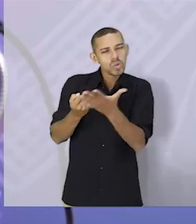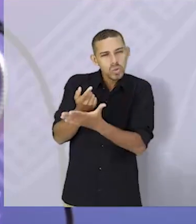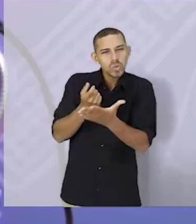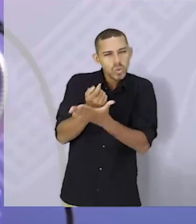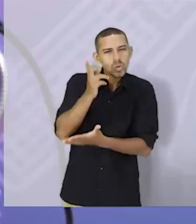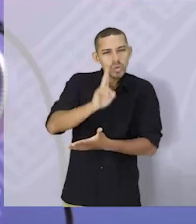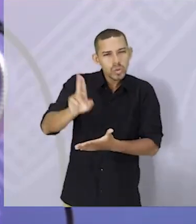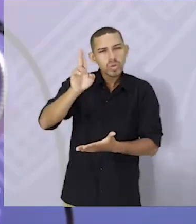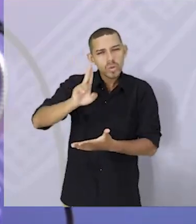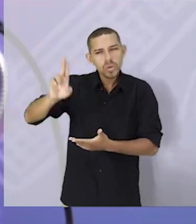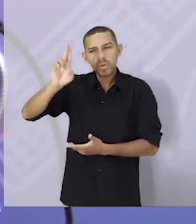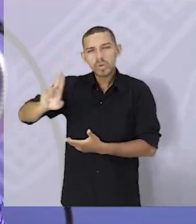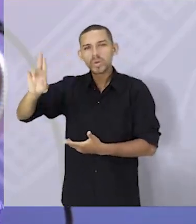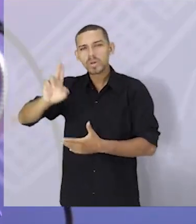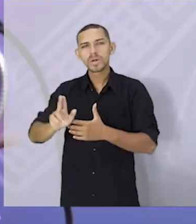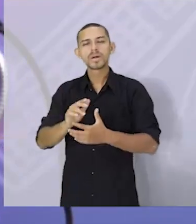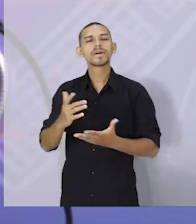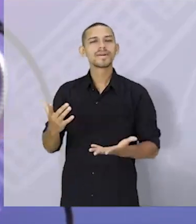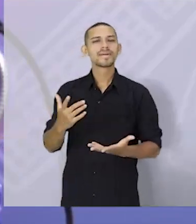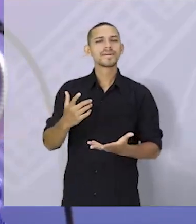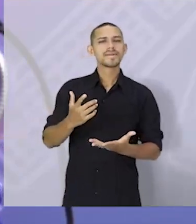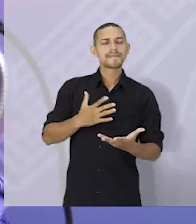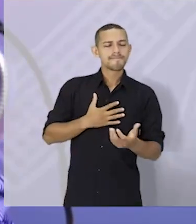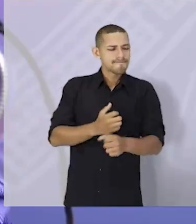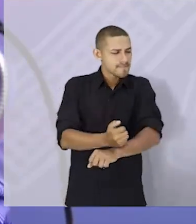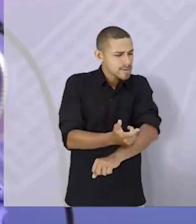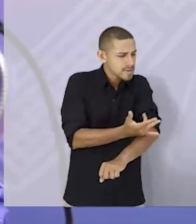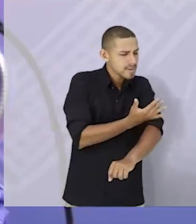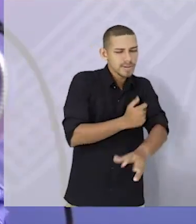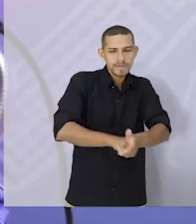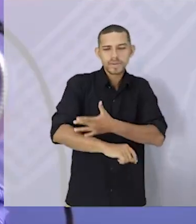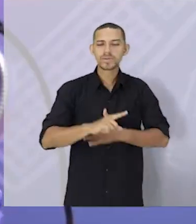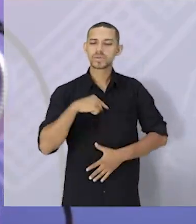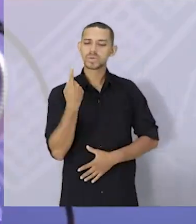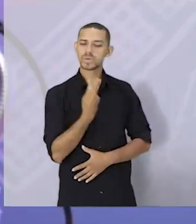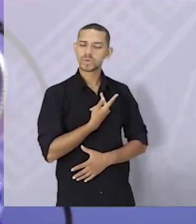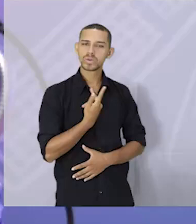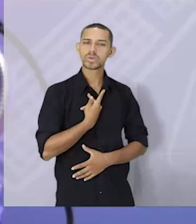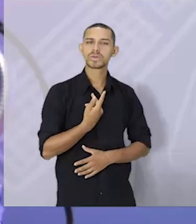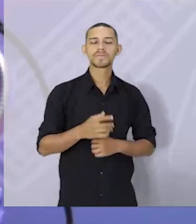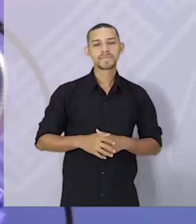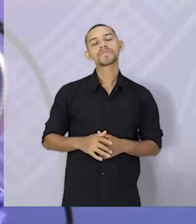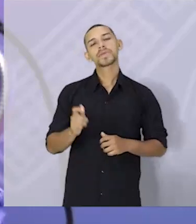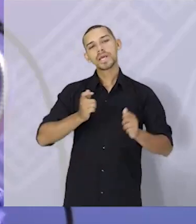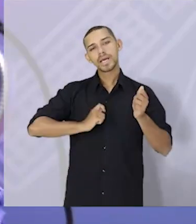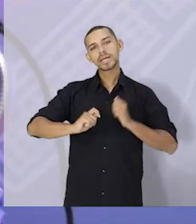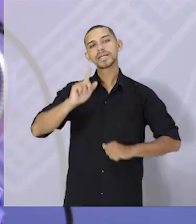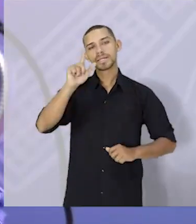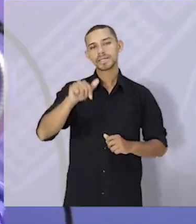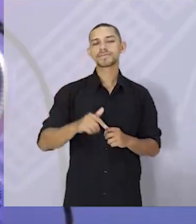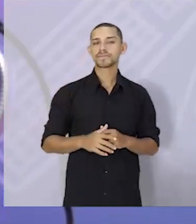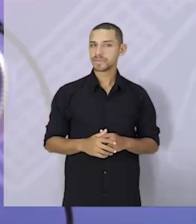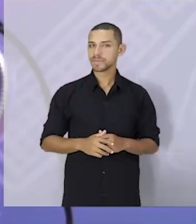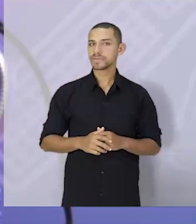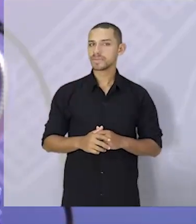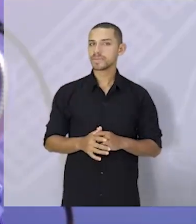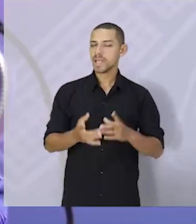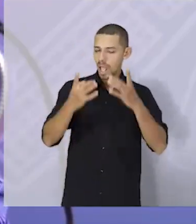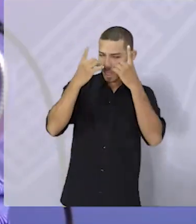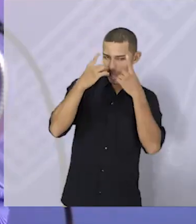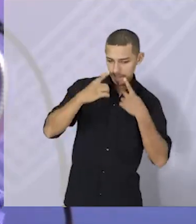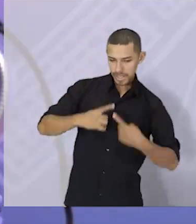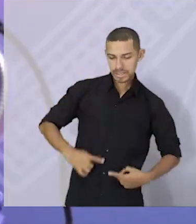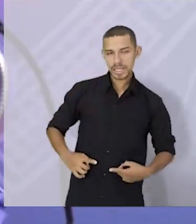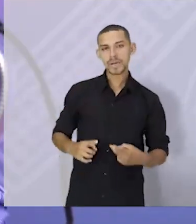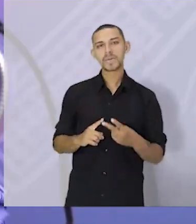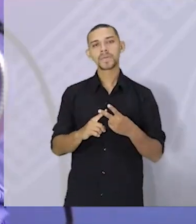vai compensar uma fragilidade emocional sua, por exemplo. A ansiedade, né? A depressão.